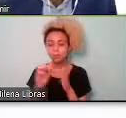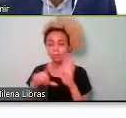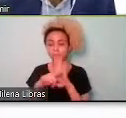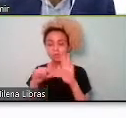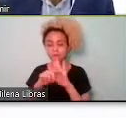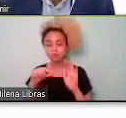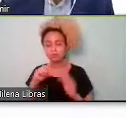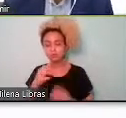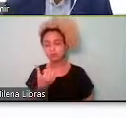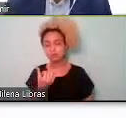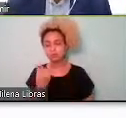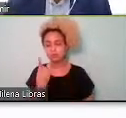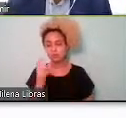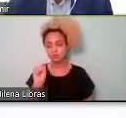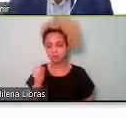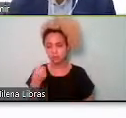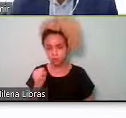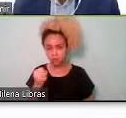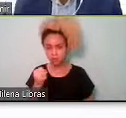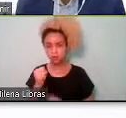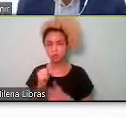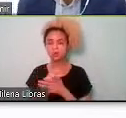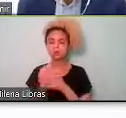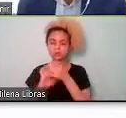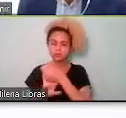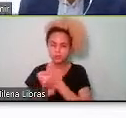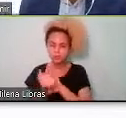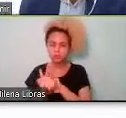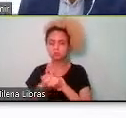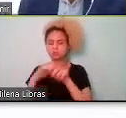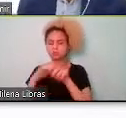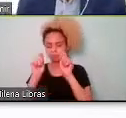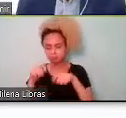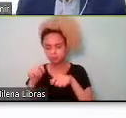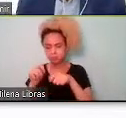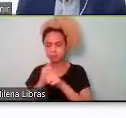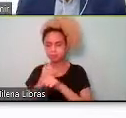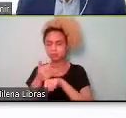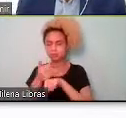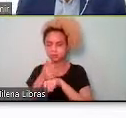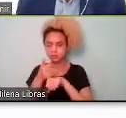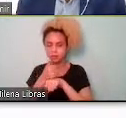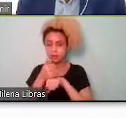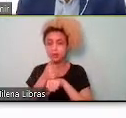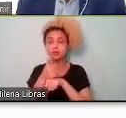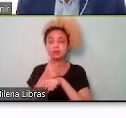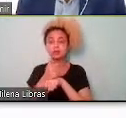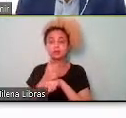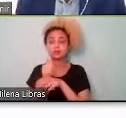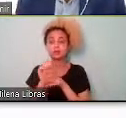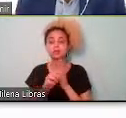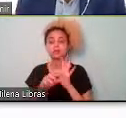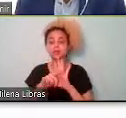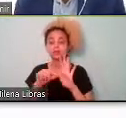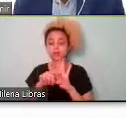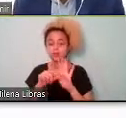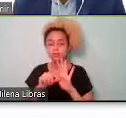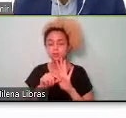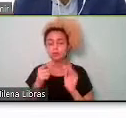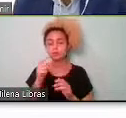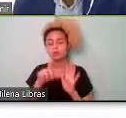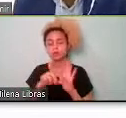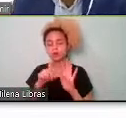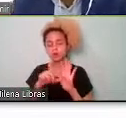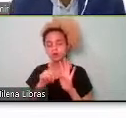618 da solidez e segurança, da garantia dos profissionais, o inciso 5º do artigo 1348 do